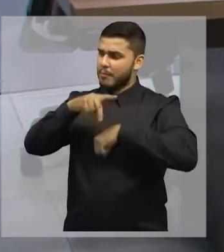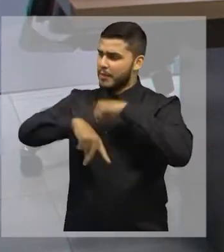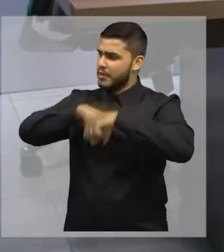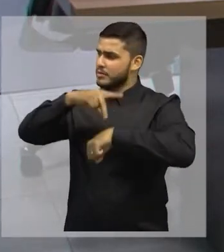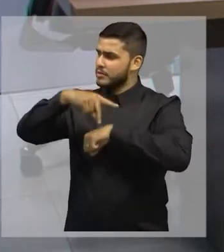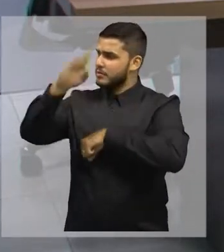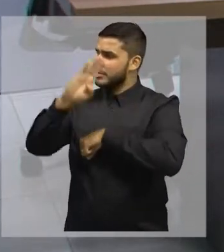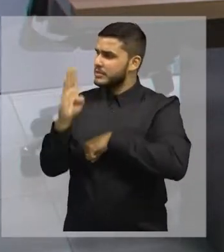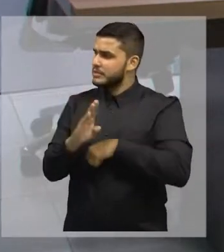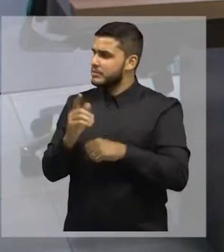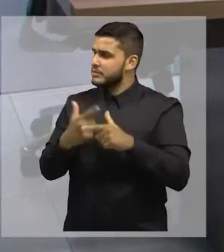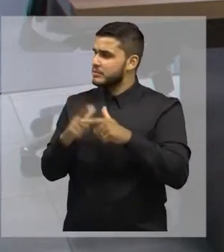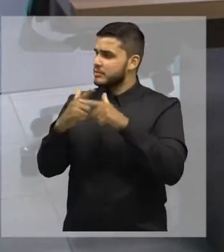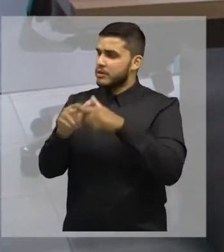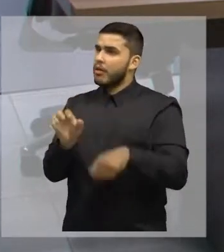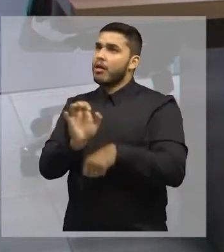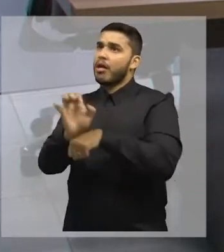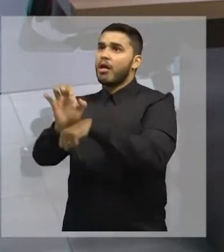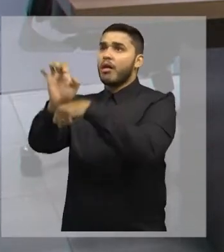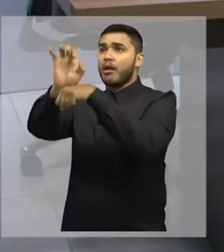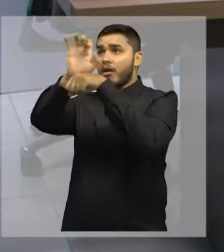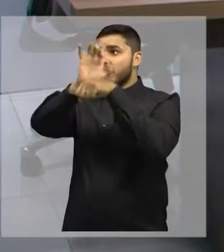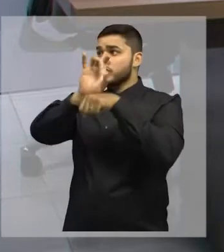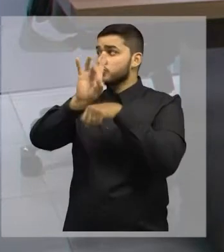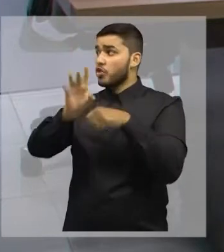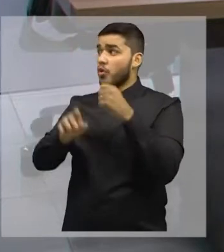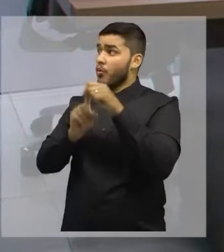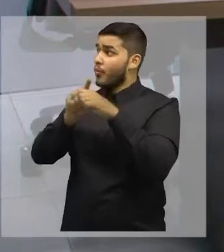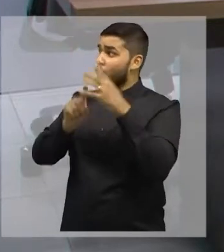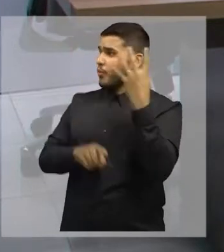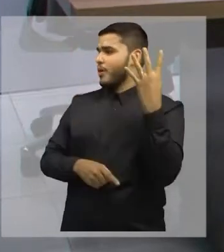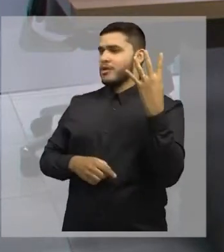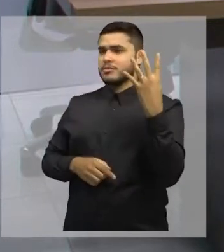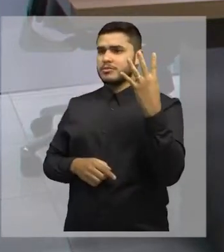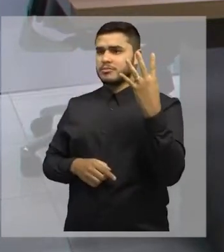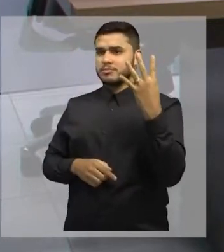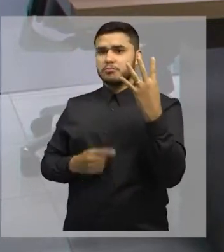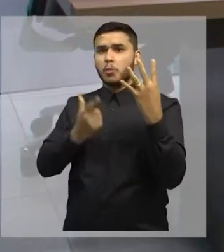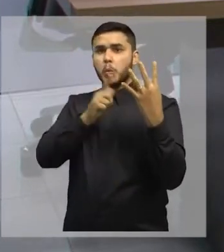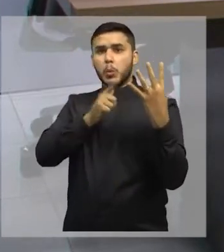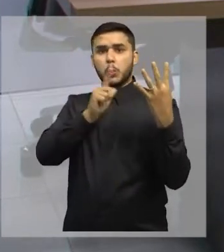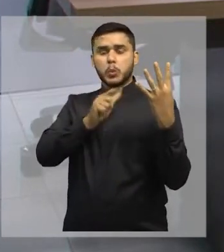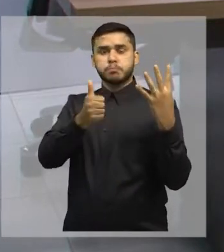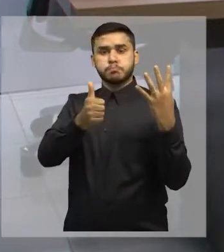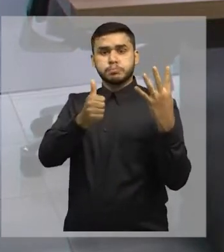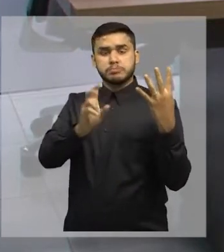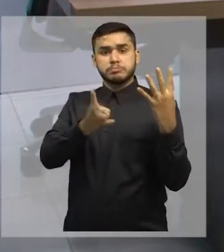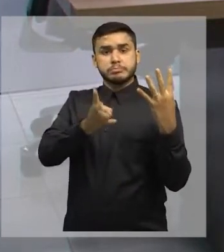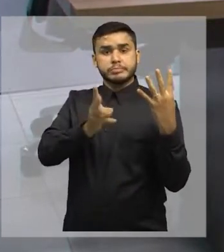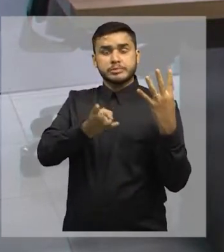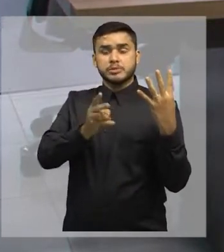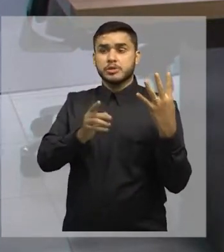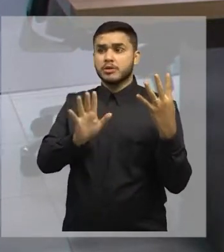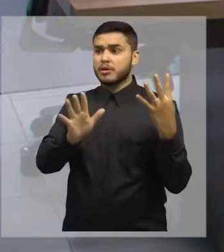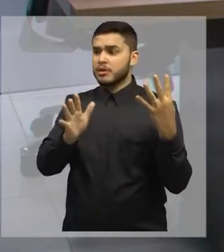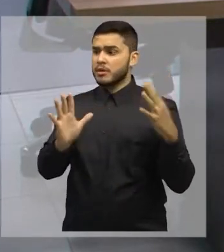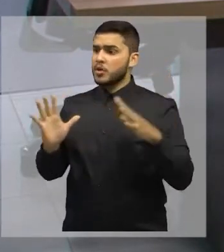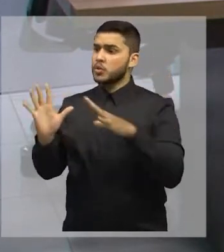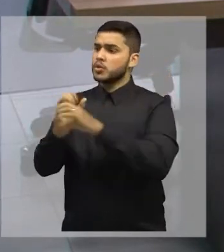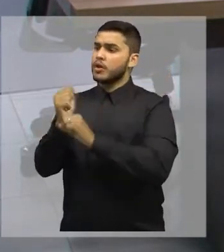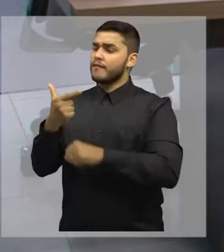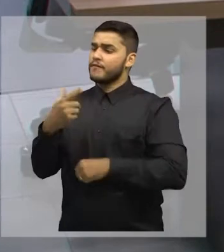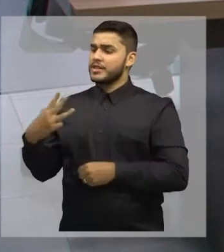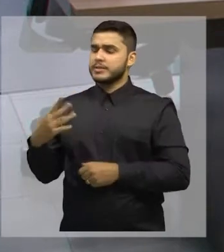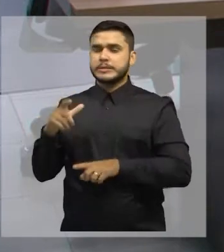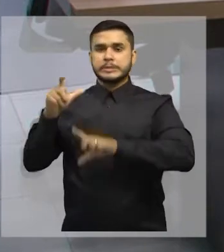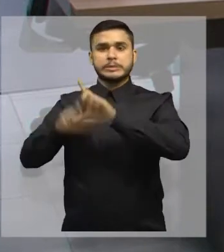saudáveis, as outras 23 estão todas, quer dizer, quebradas ou penduradas, como você imaginar que as